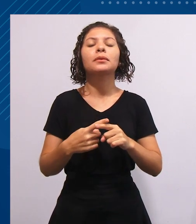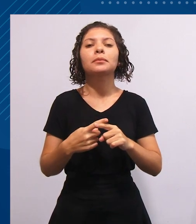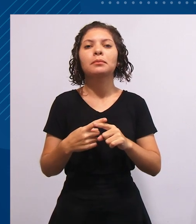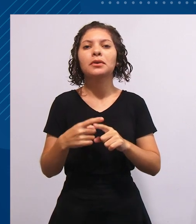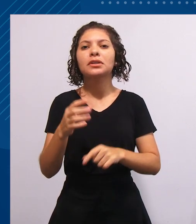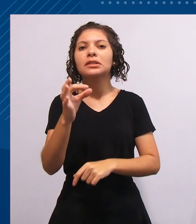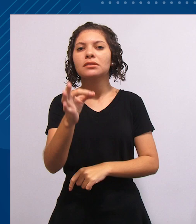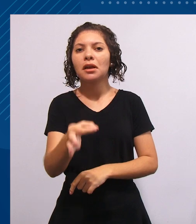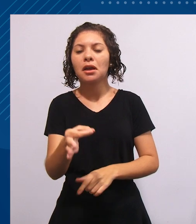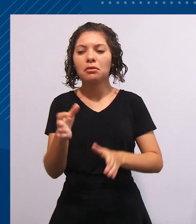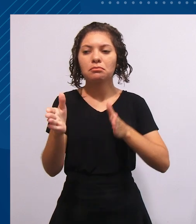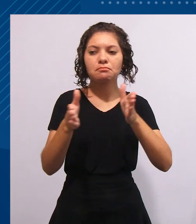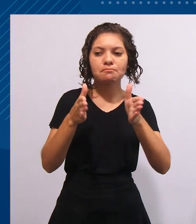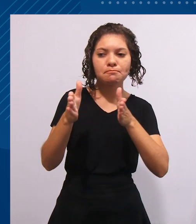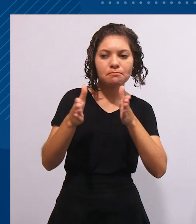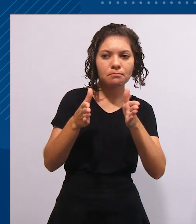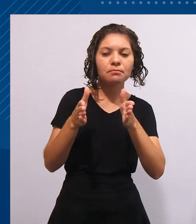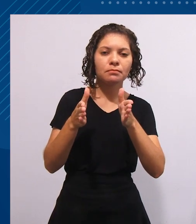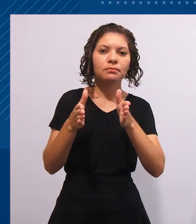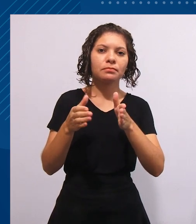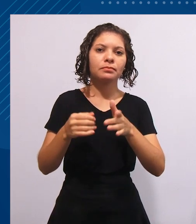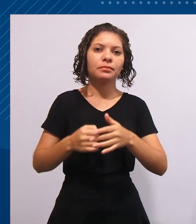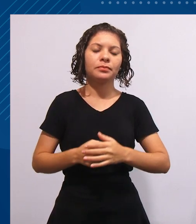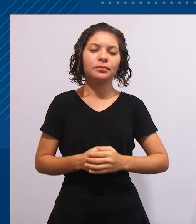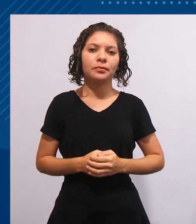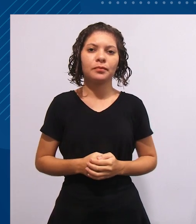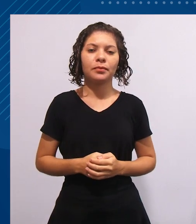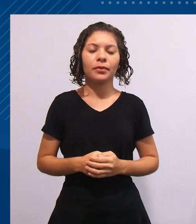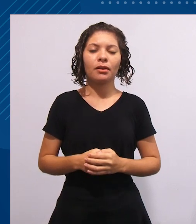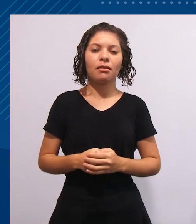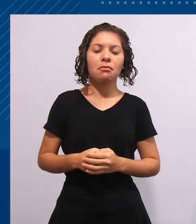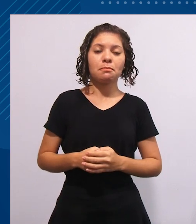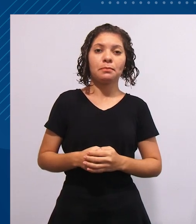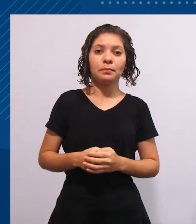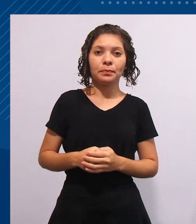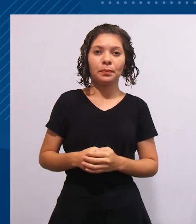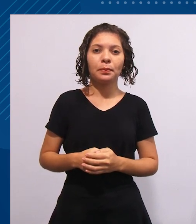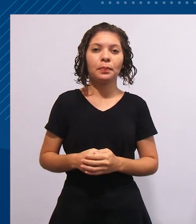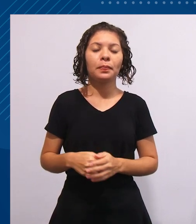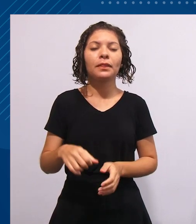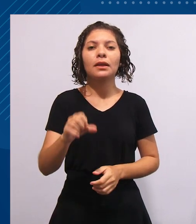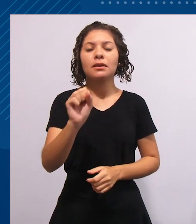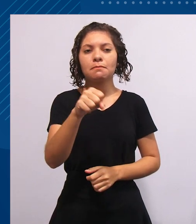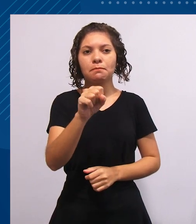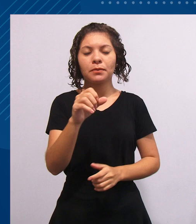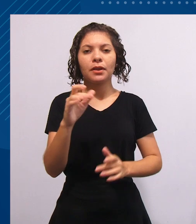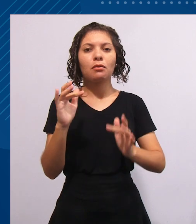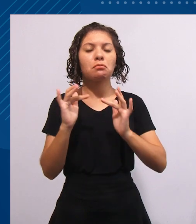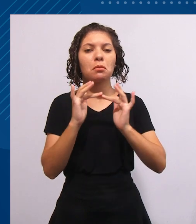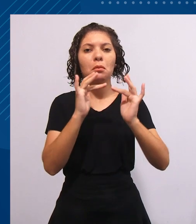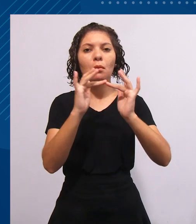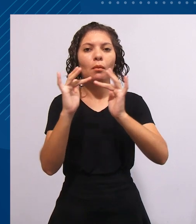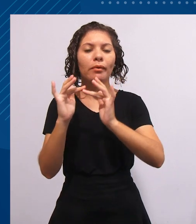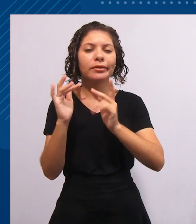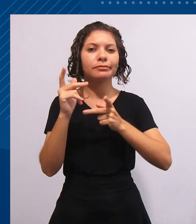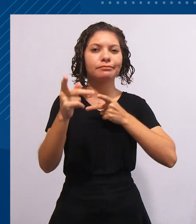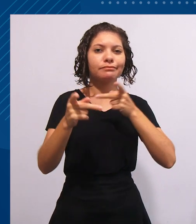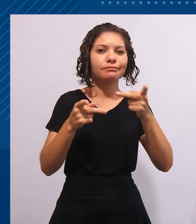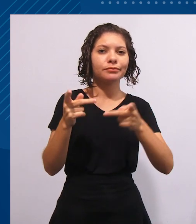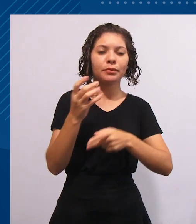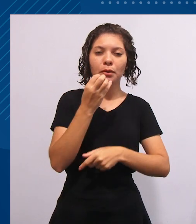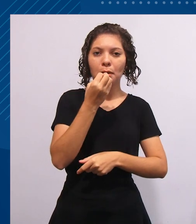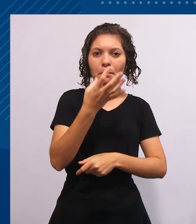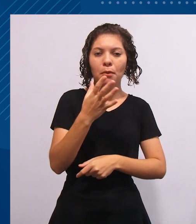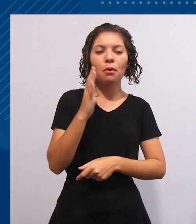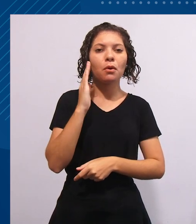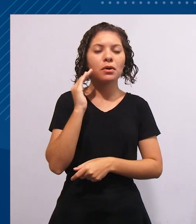assim né sim sim então então assim esse contato com essas Produções eu acho que é muito significativas então esse por exemplo é uma